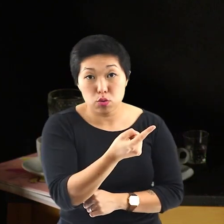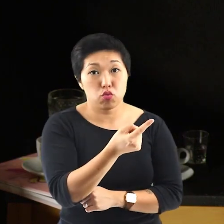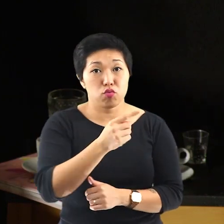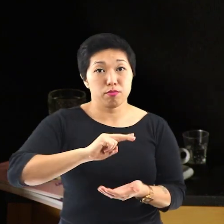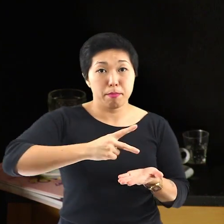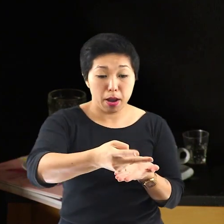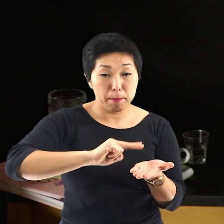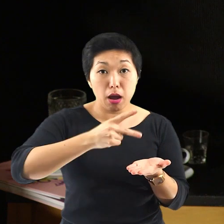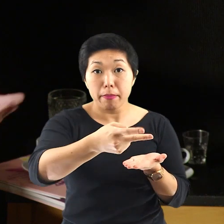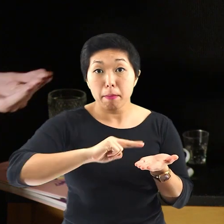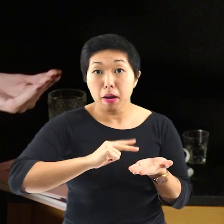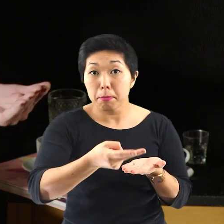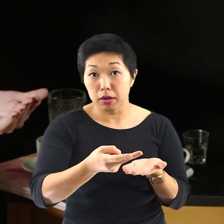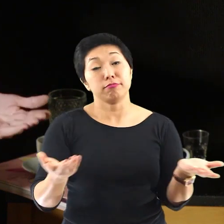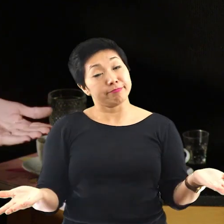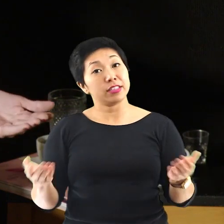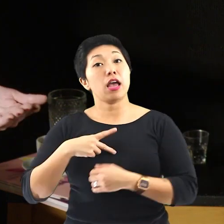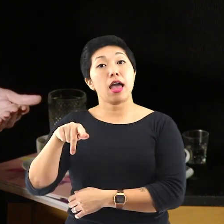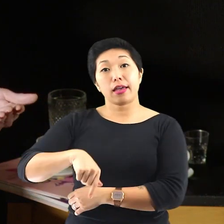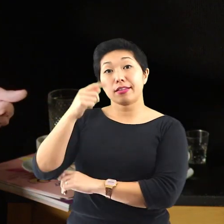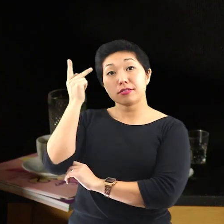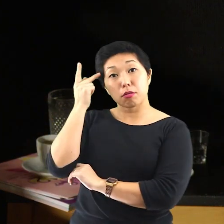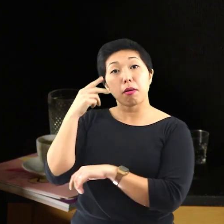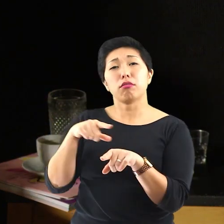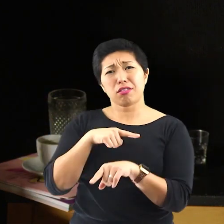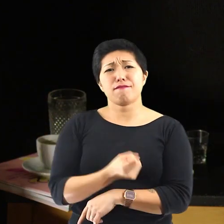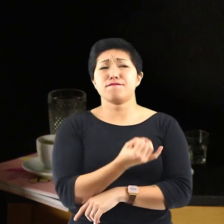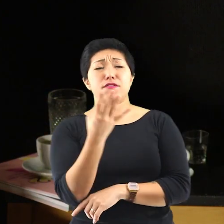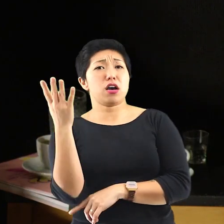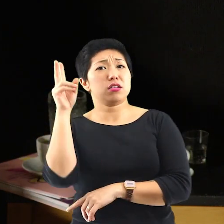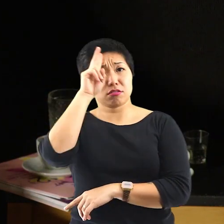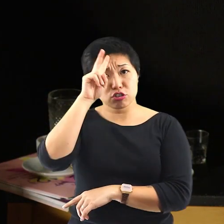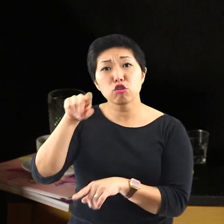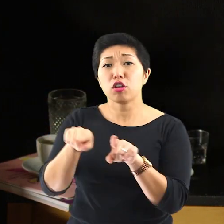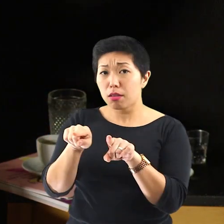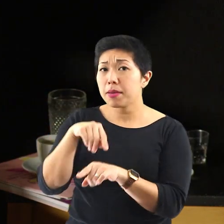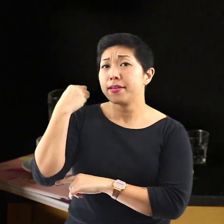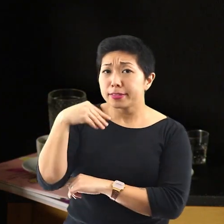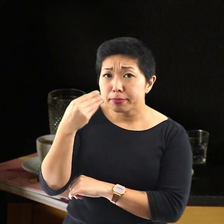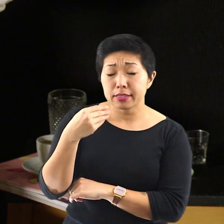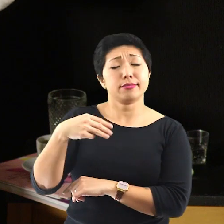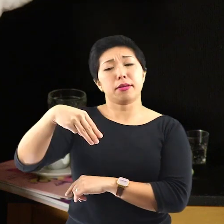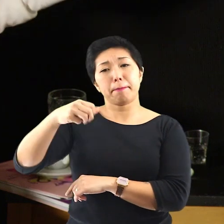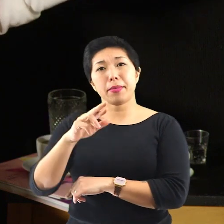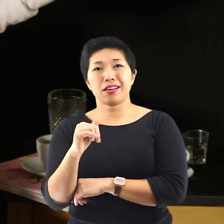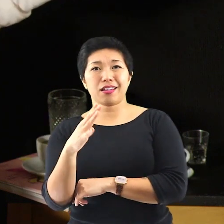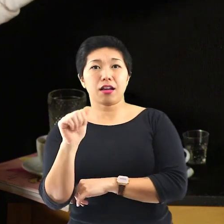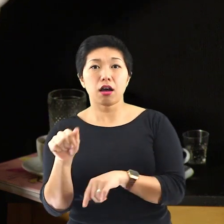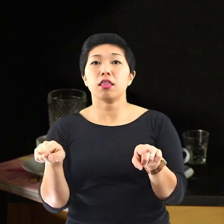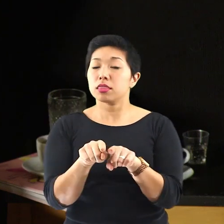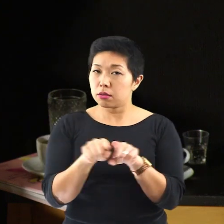Então, já tem aqui em São Paulo tem vários casos também, já tem muitas experiências. Maricá tem